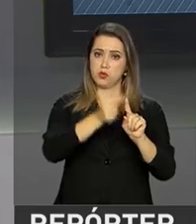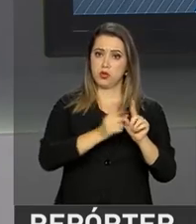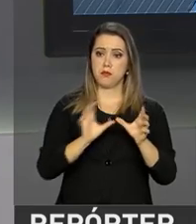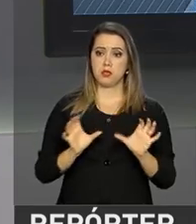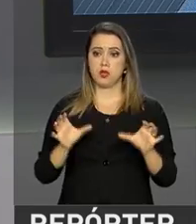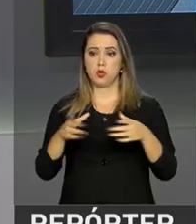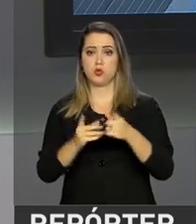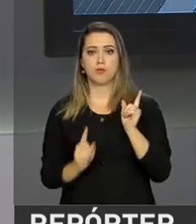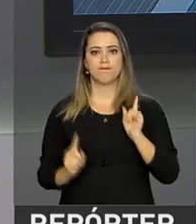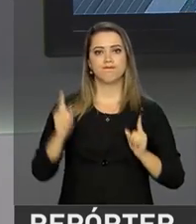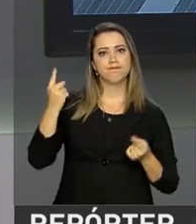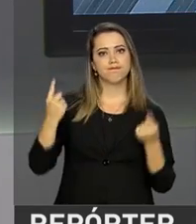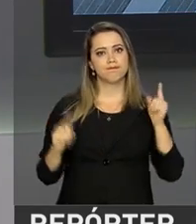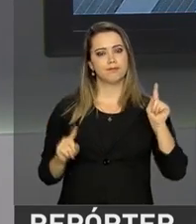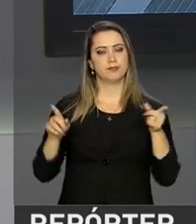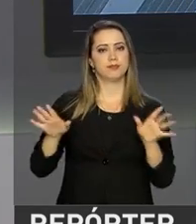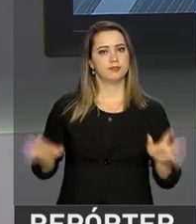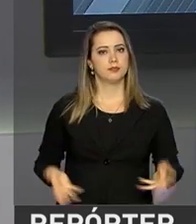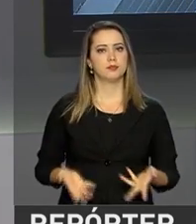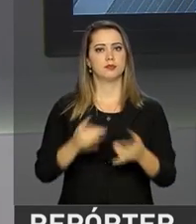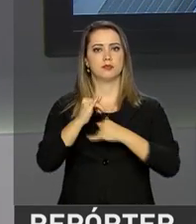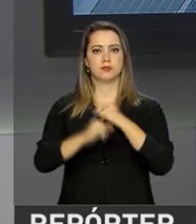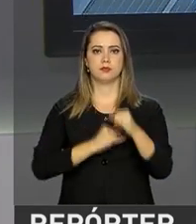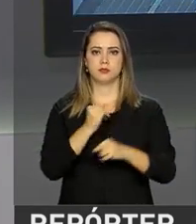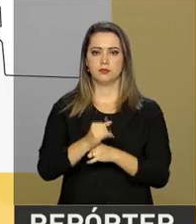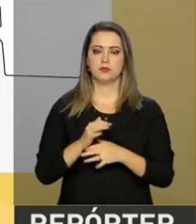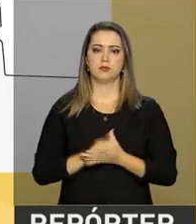blocos e também da mobilização na internet.